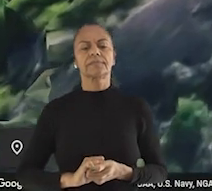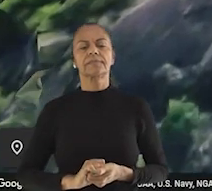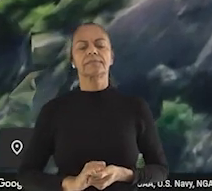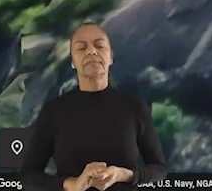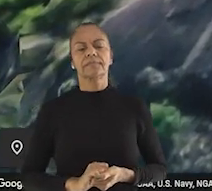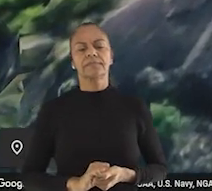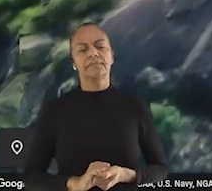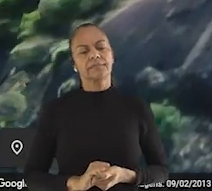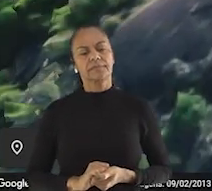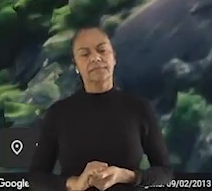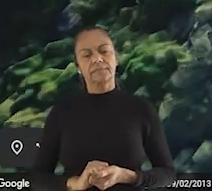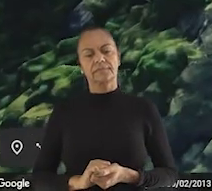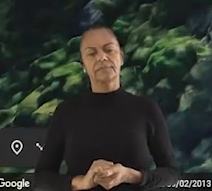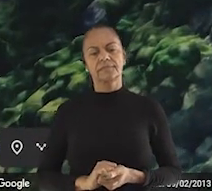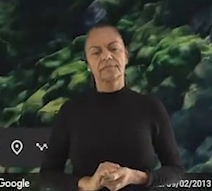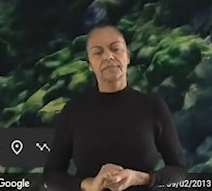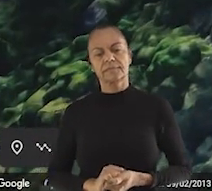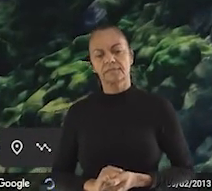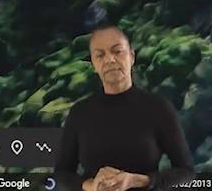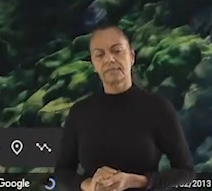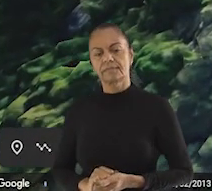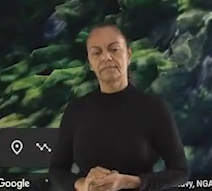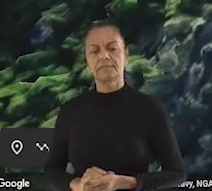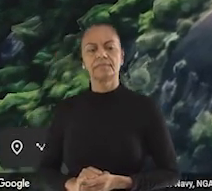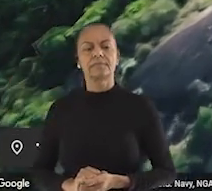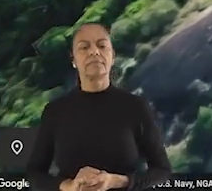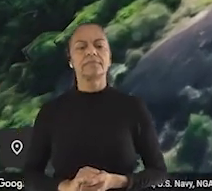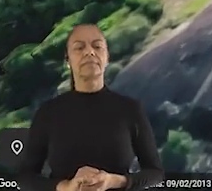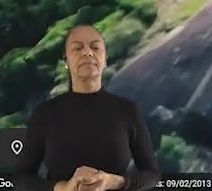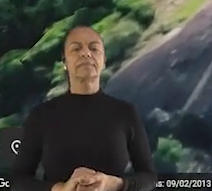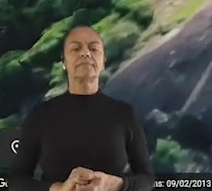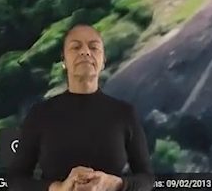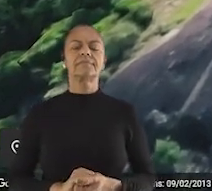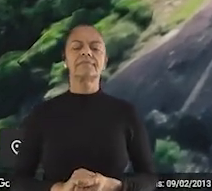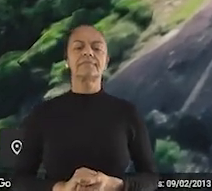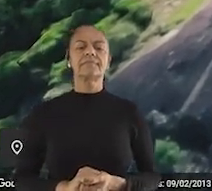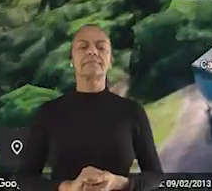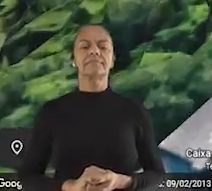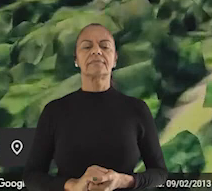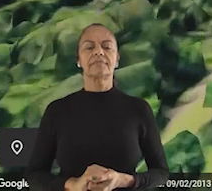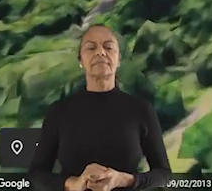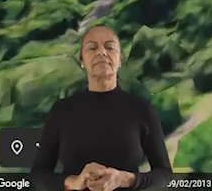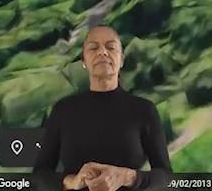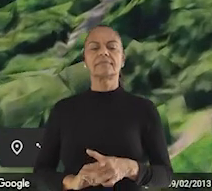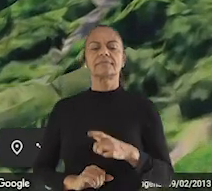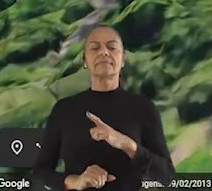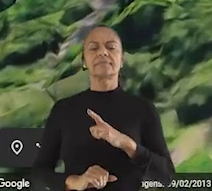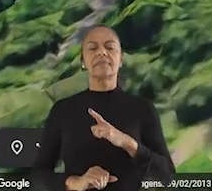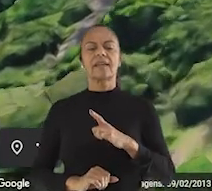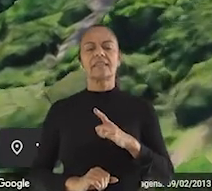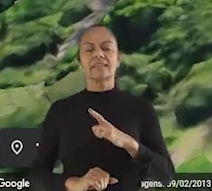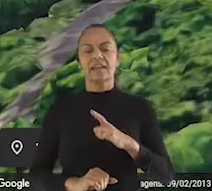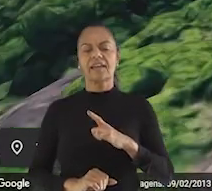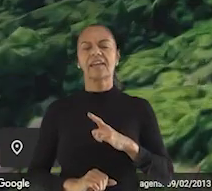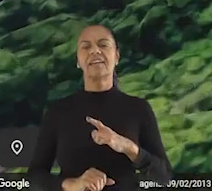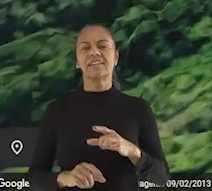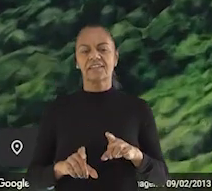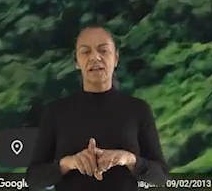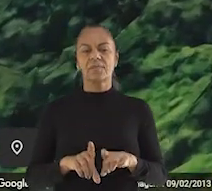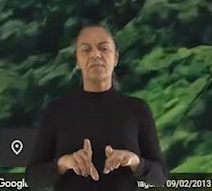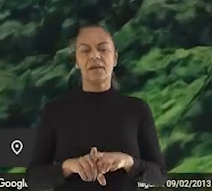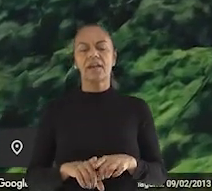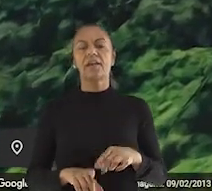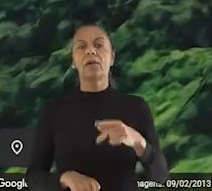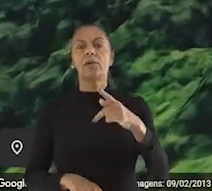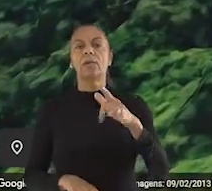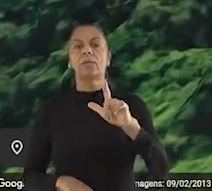de cima. O que tem na caixa d'água da UFES, Planetário de Vitória,